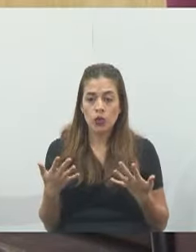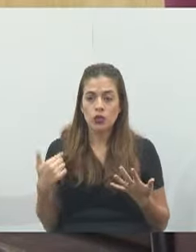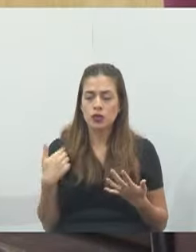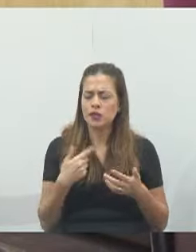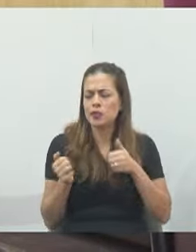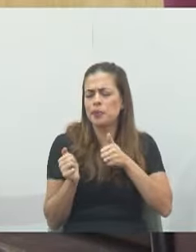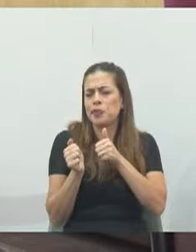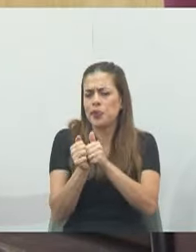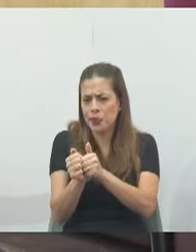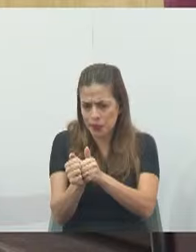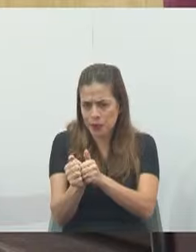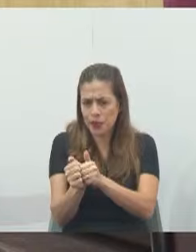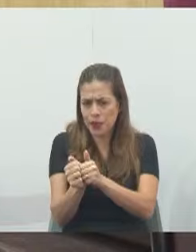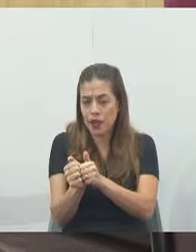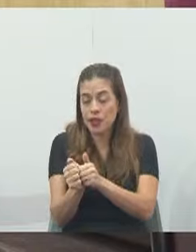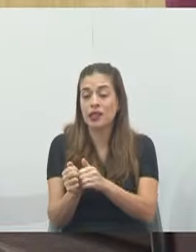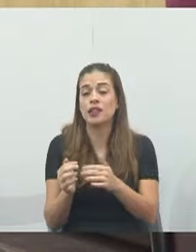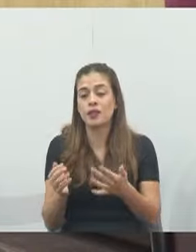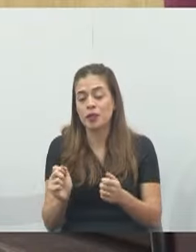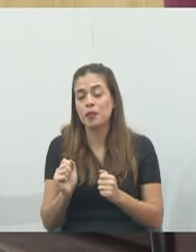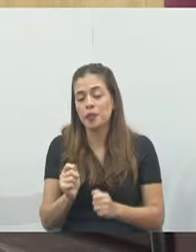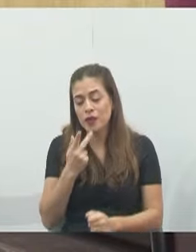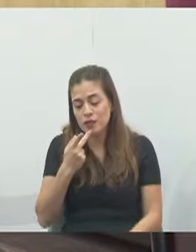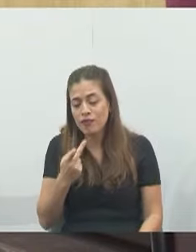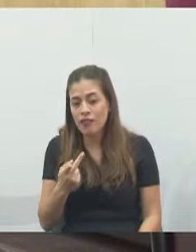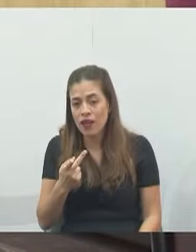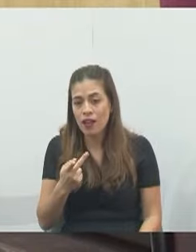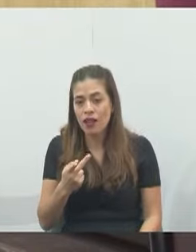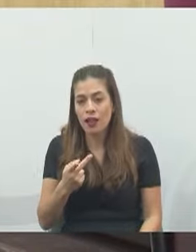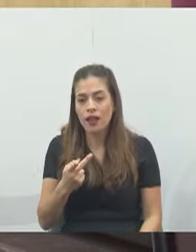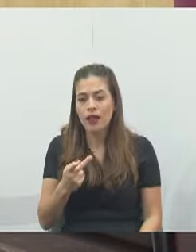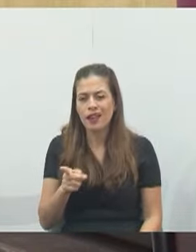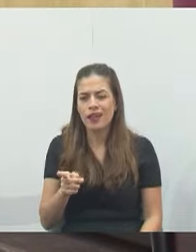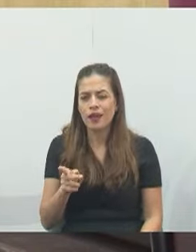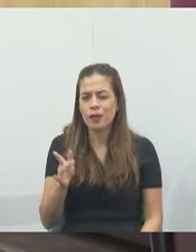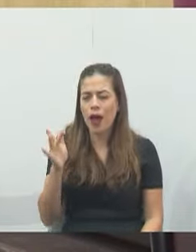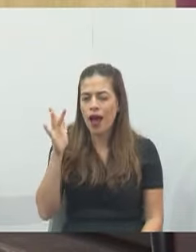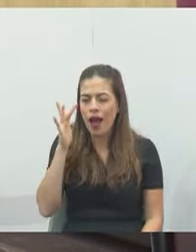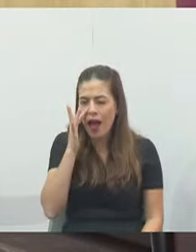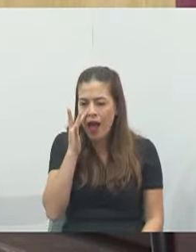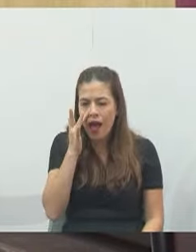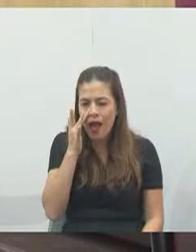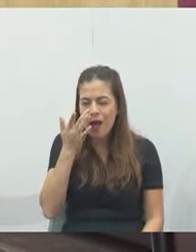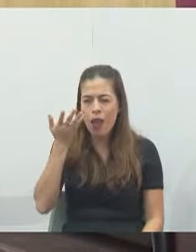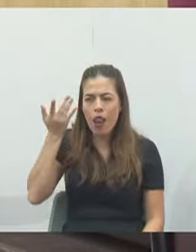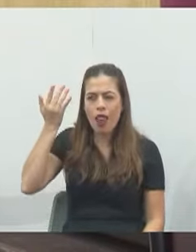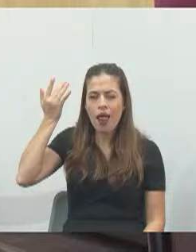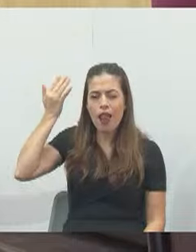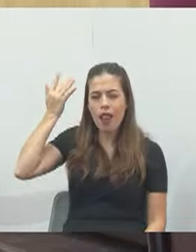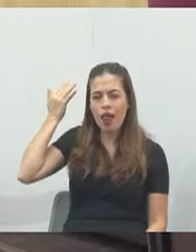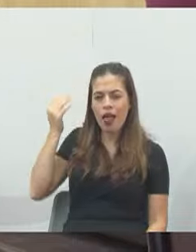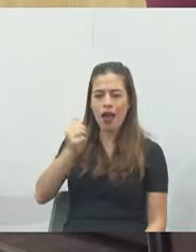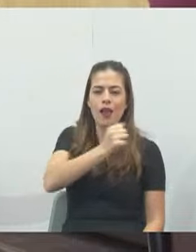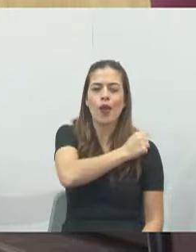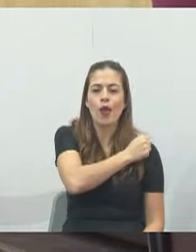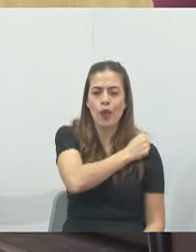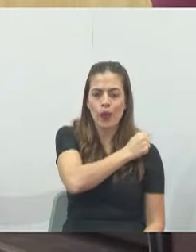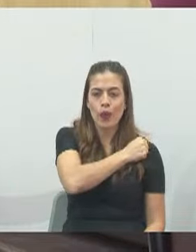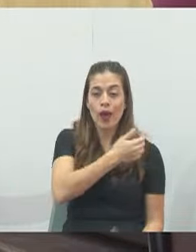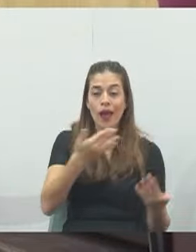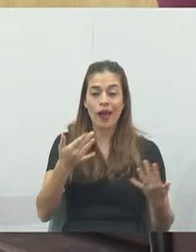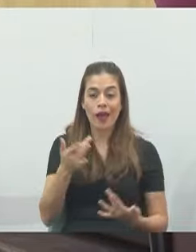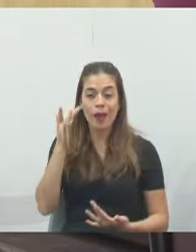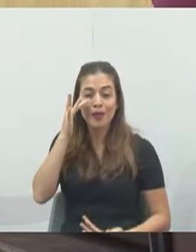bem próximo, então posso dizer que aquela admiração que eu tinha dele como aluno, hoje